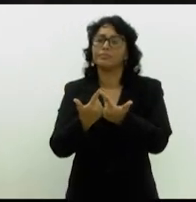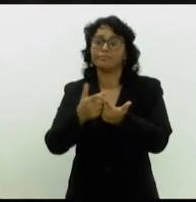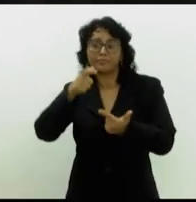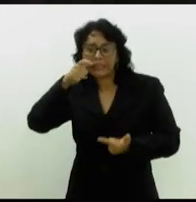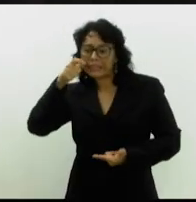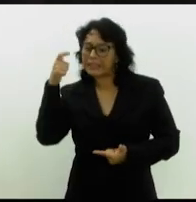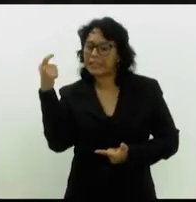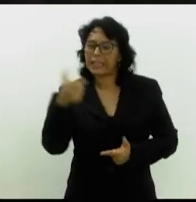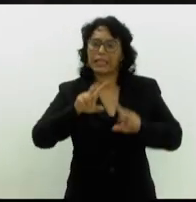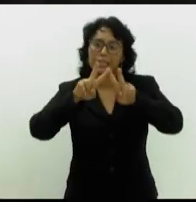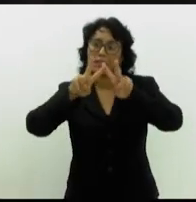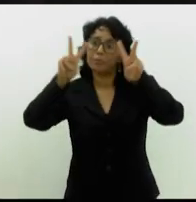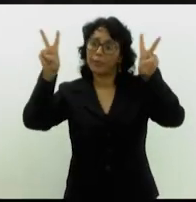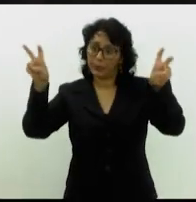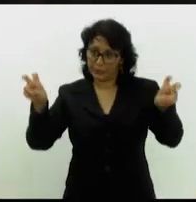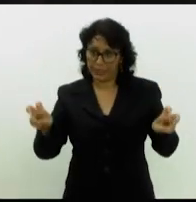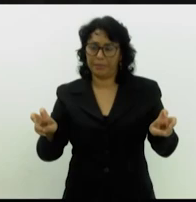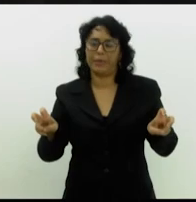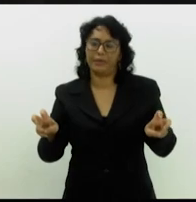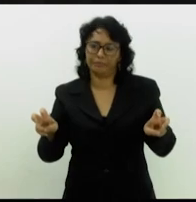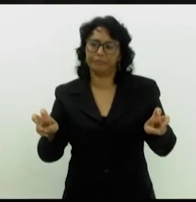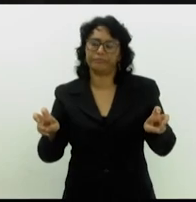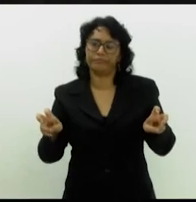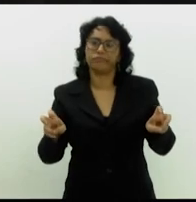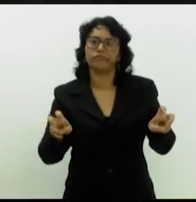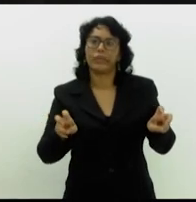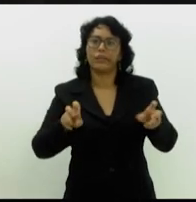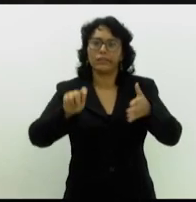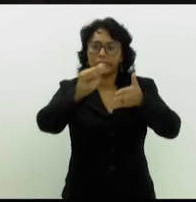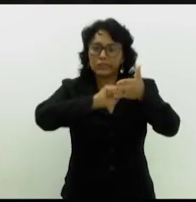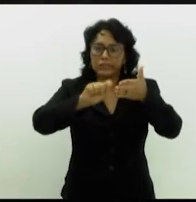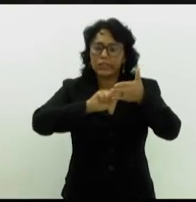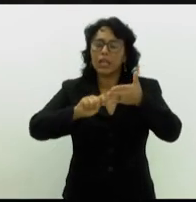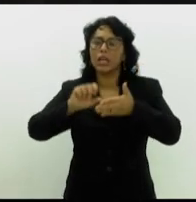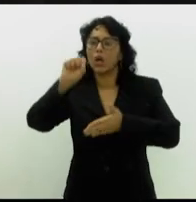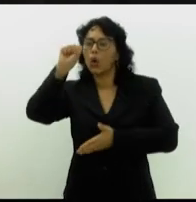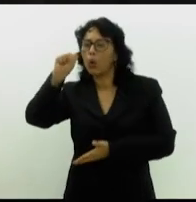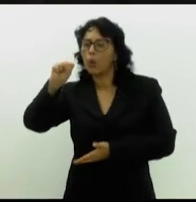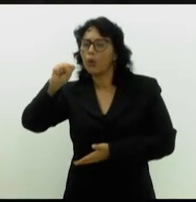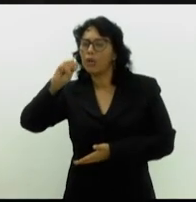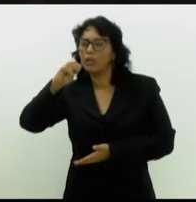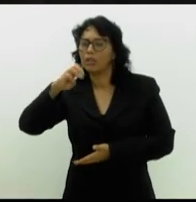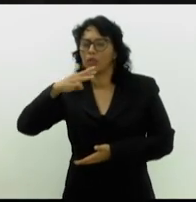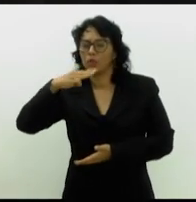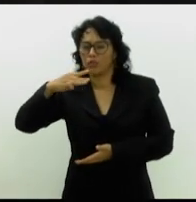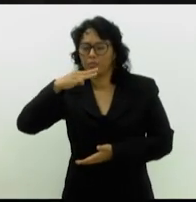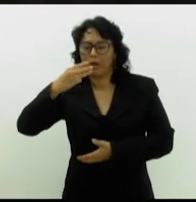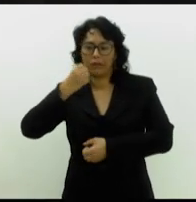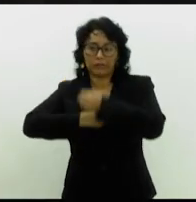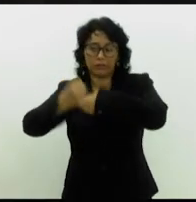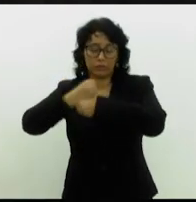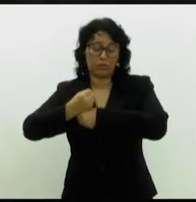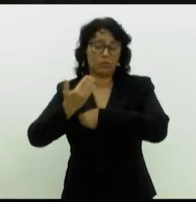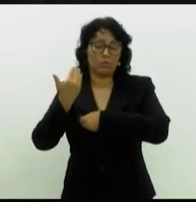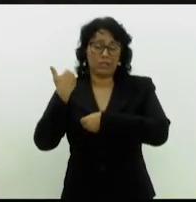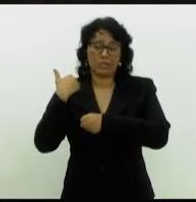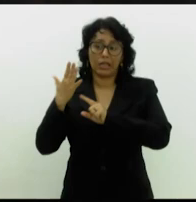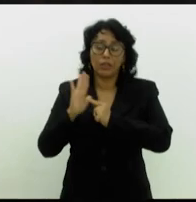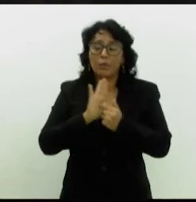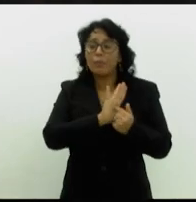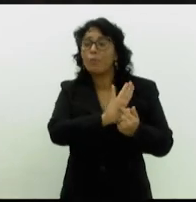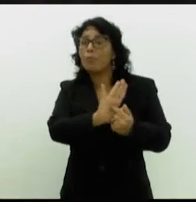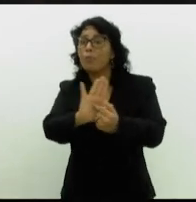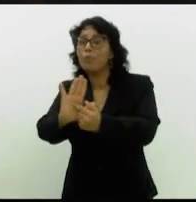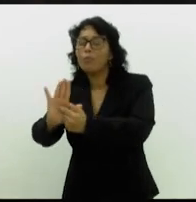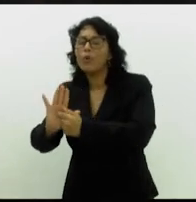assunto né esse Ofício inclusive que tá assinado dia 8 de março do ano passado Mostra todas as